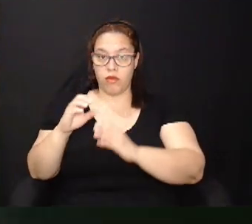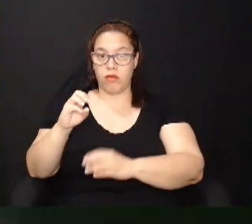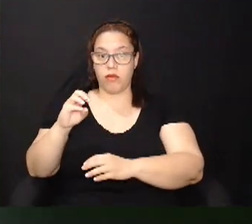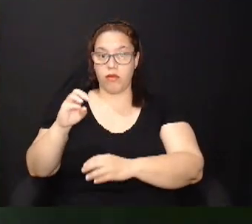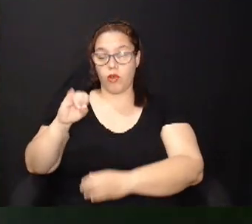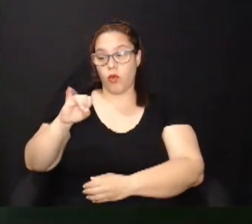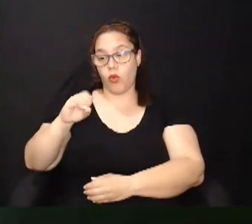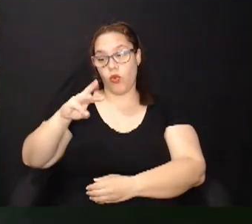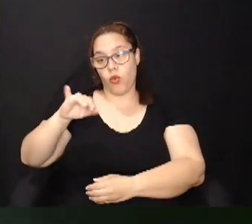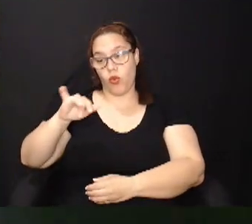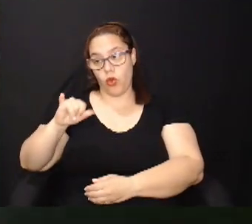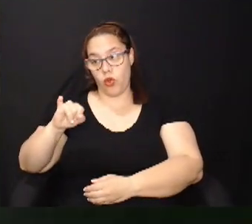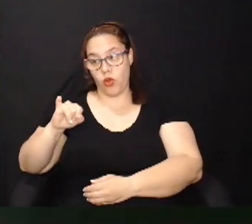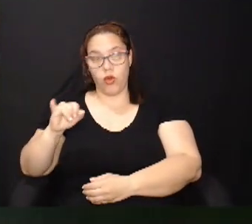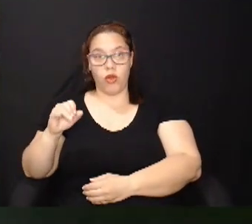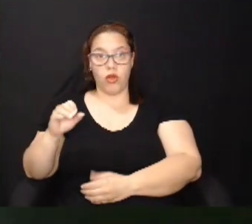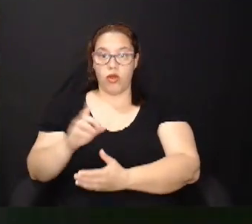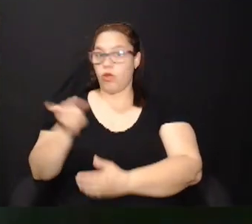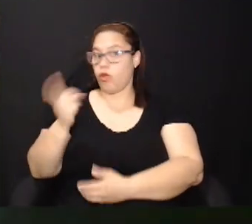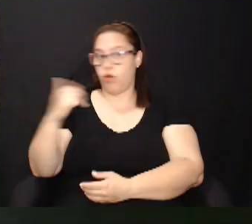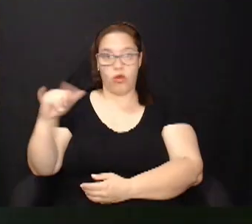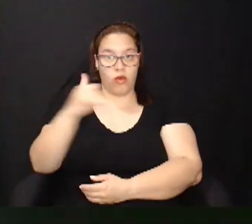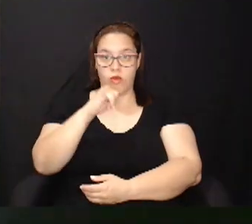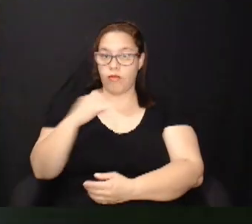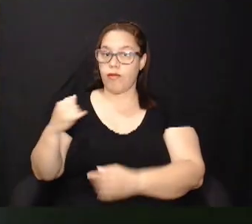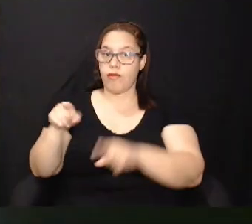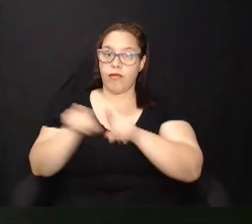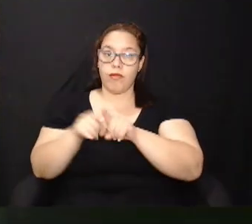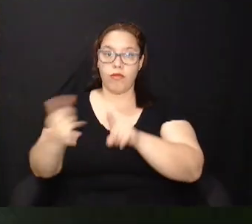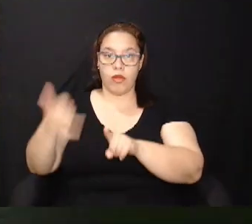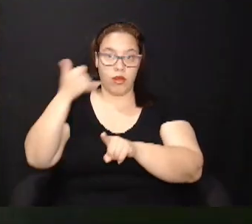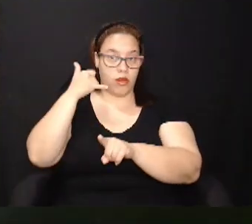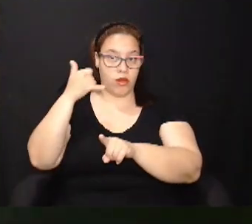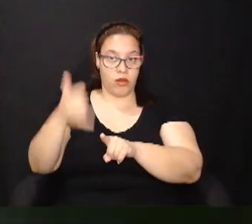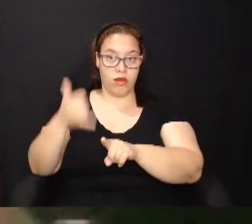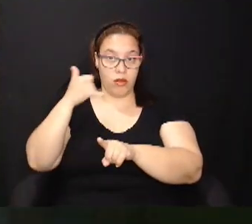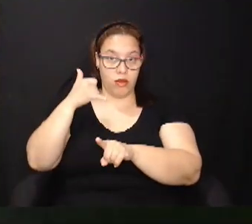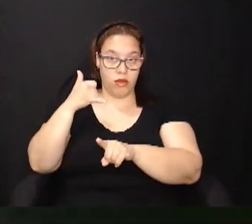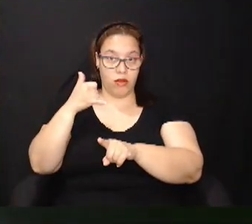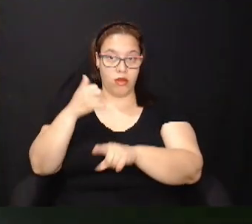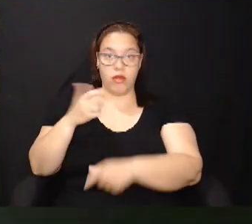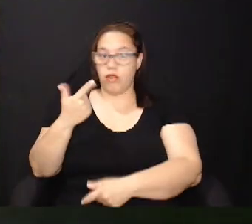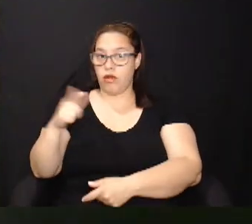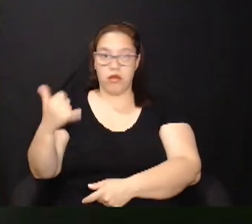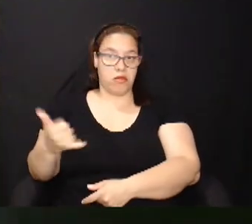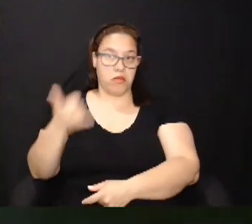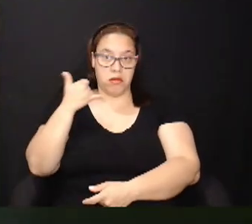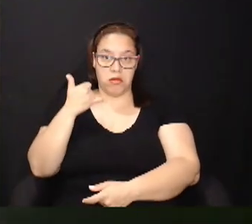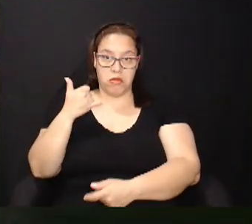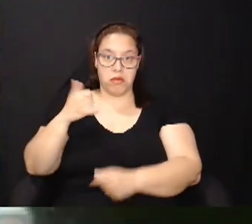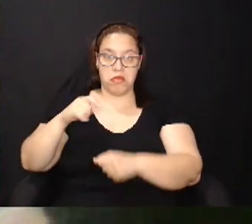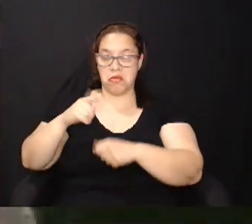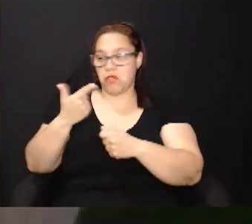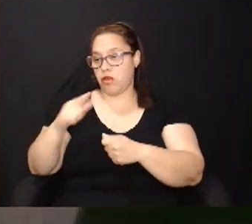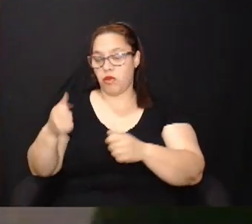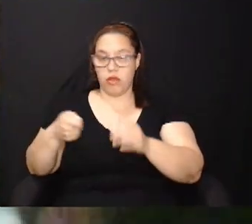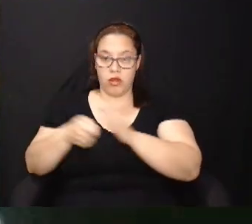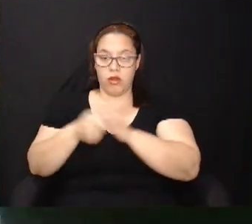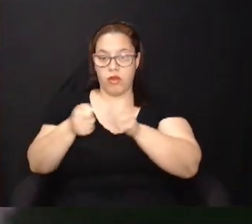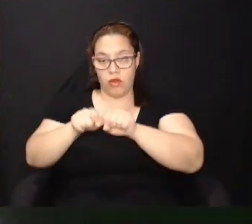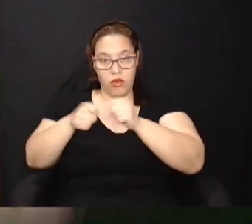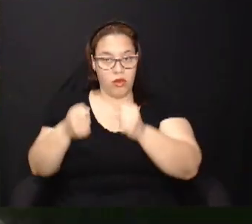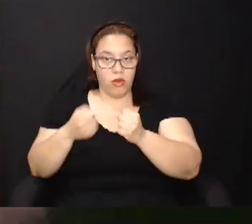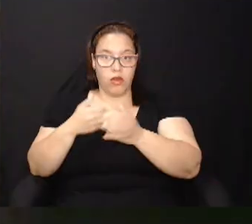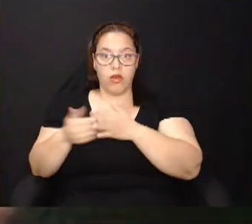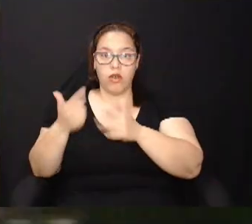não é aquela Wi-Fi do aeroporto, e também a ligações telefônicas, caso esteja, por exemplo, sem celular, com o celular descarregado, o telefone quebrado, ou qualquer tipo de problema,